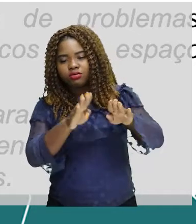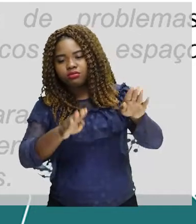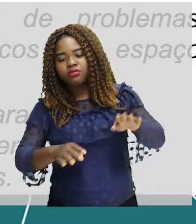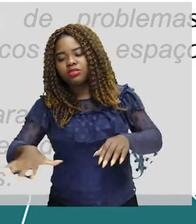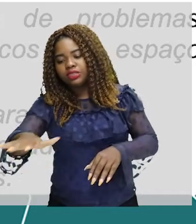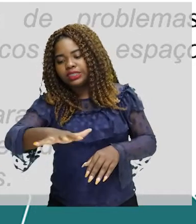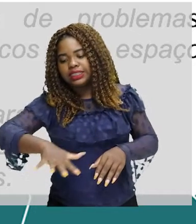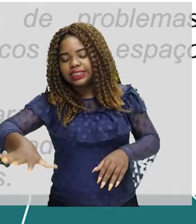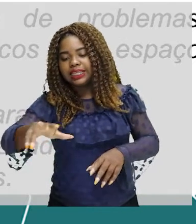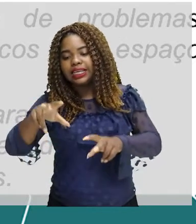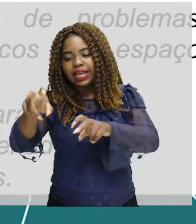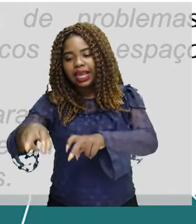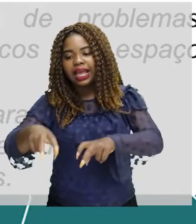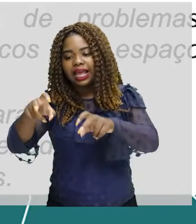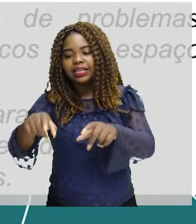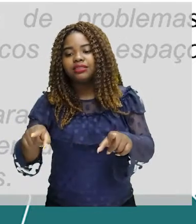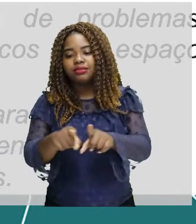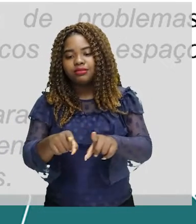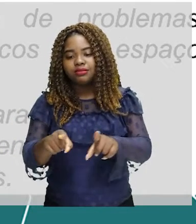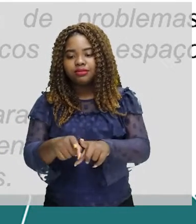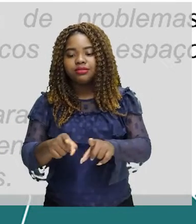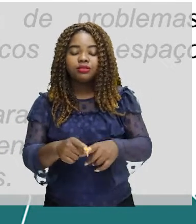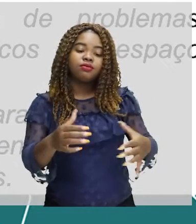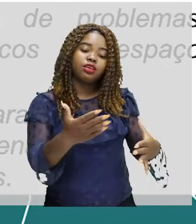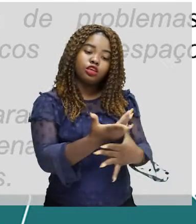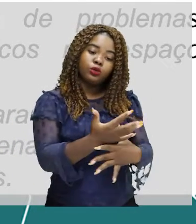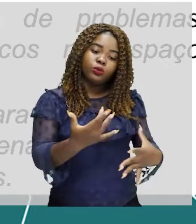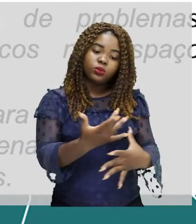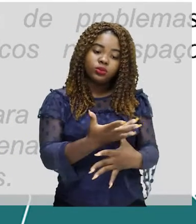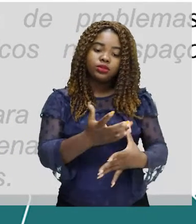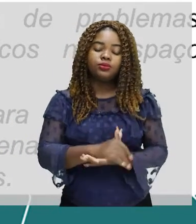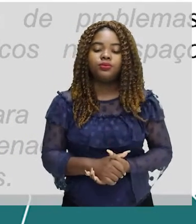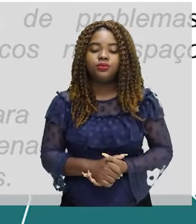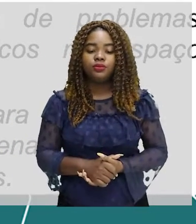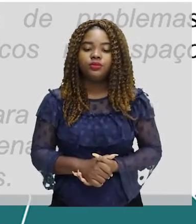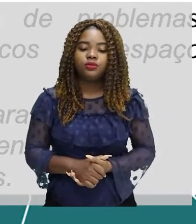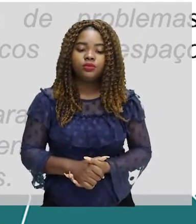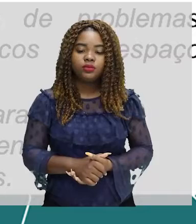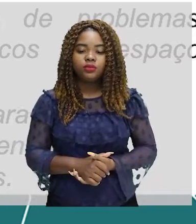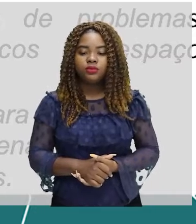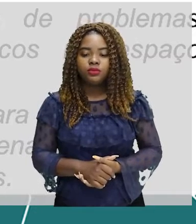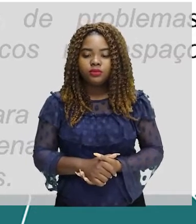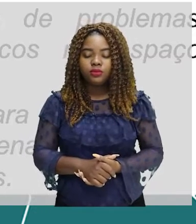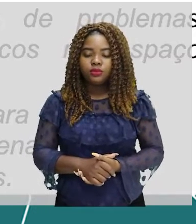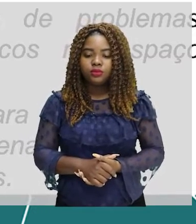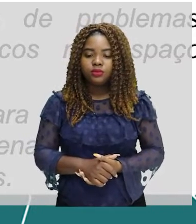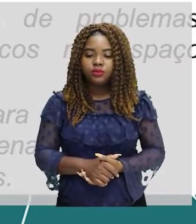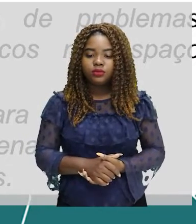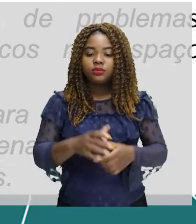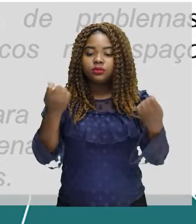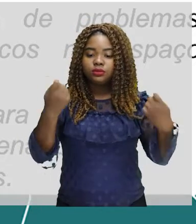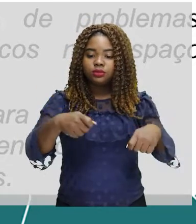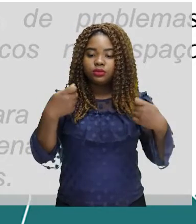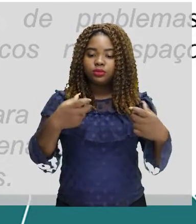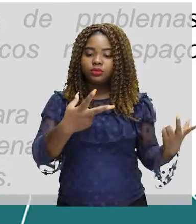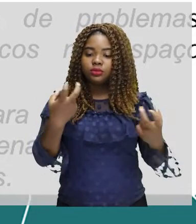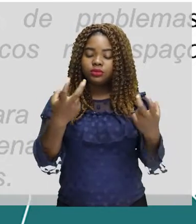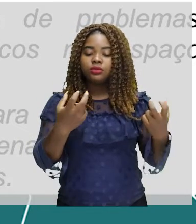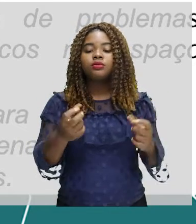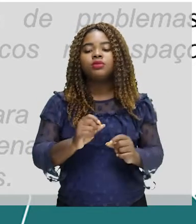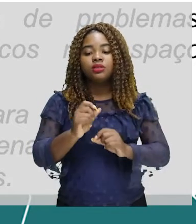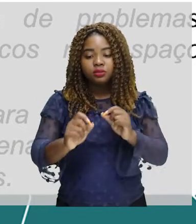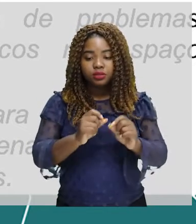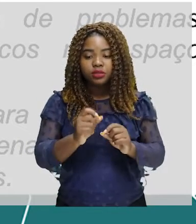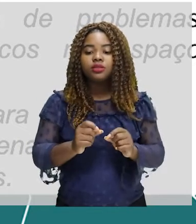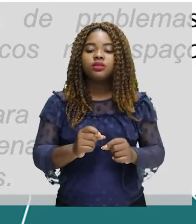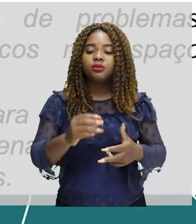campo e no espaço urbano, tá? É um grande erro, e aí tu precisa estar atento à tua prova, que muitas vezes